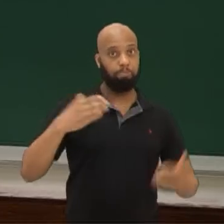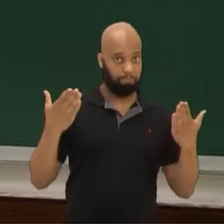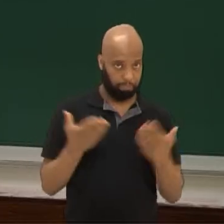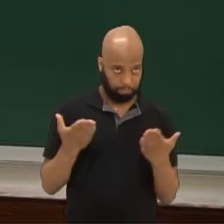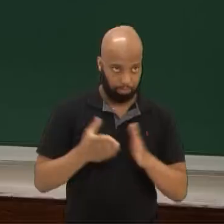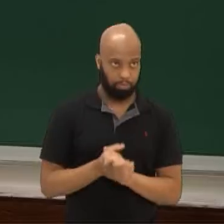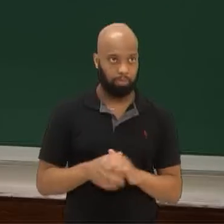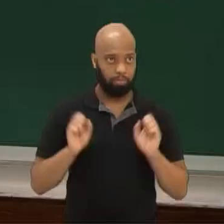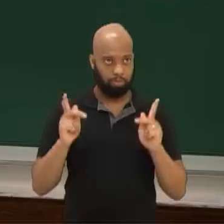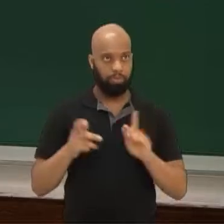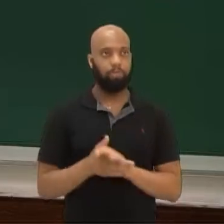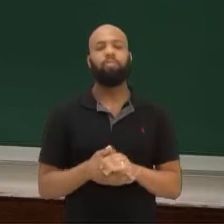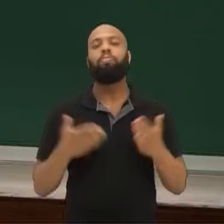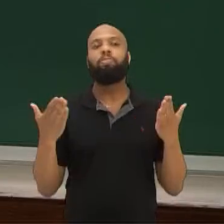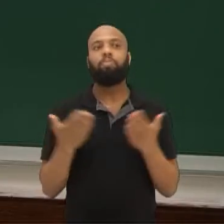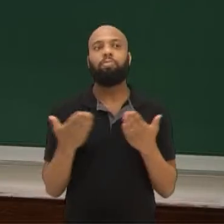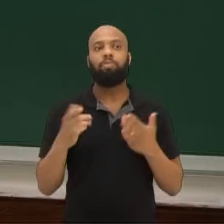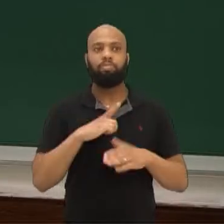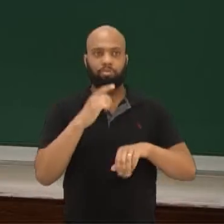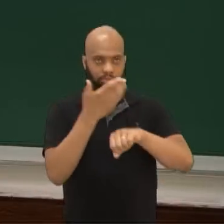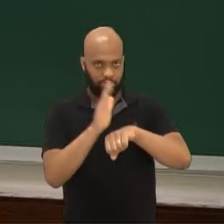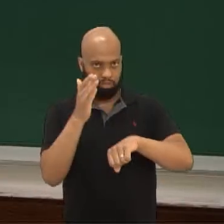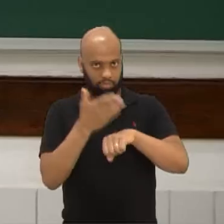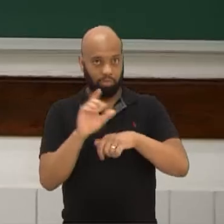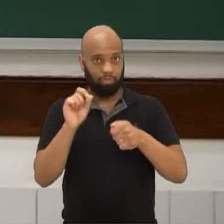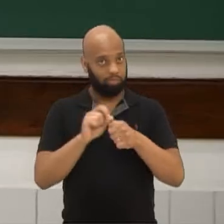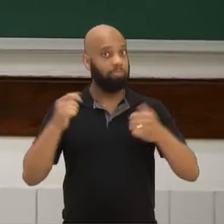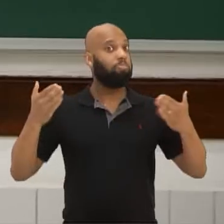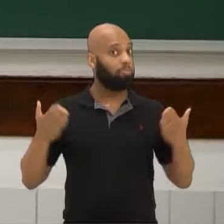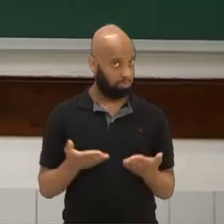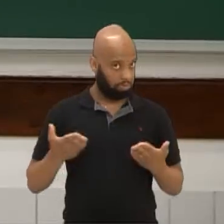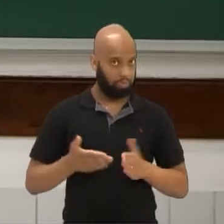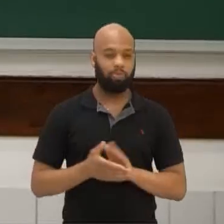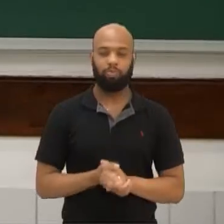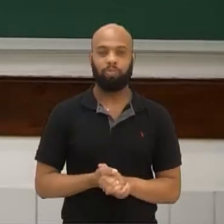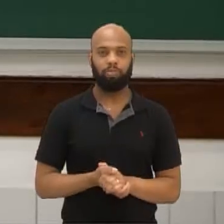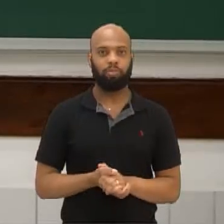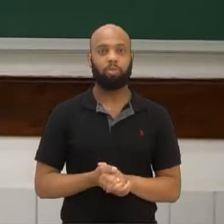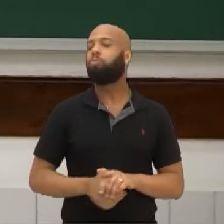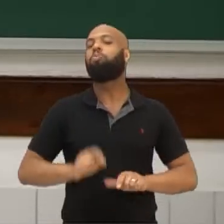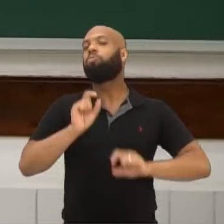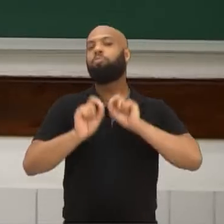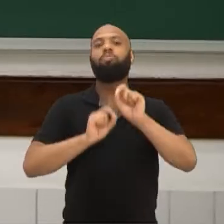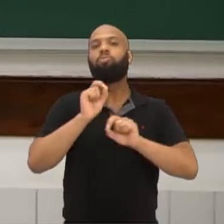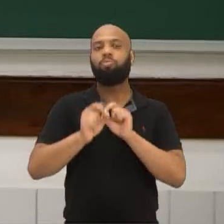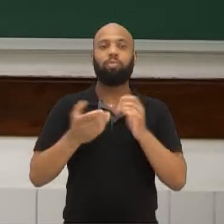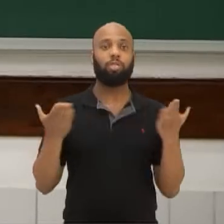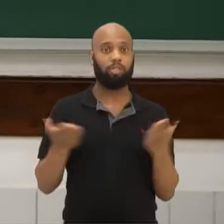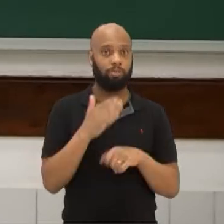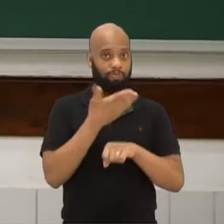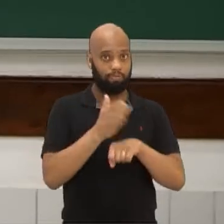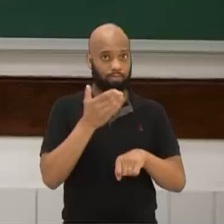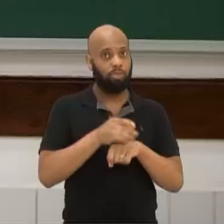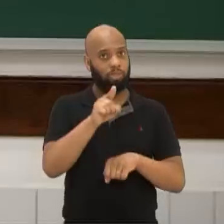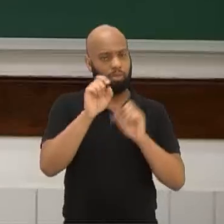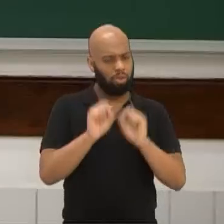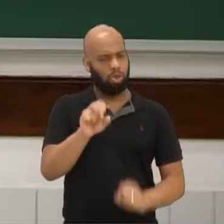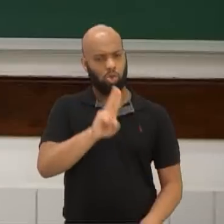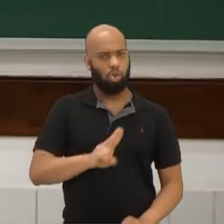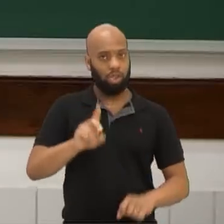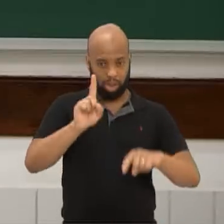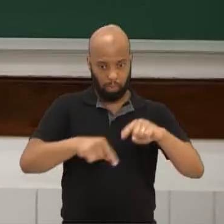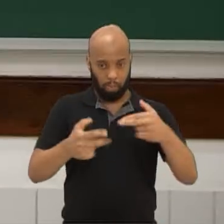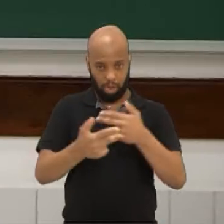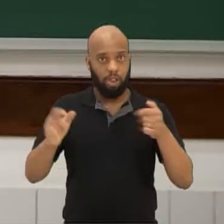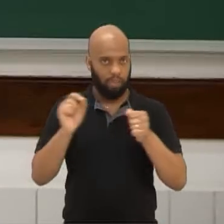volta. Tudo bem? Agora a gente vai fazer a primeira prática da aula de hoje. Nessa prática, vocês podem usar esse material